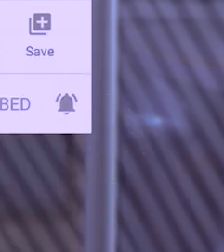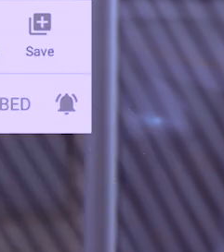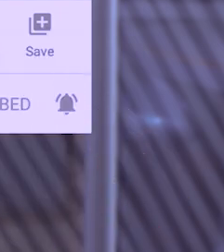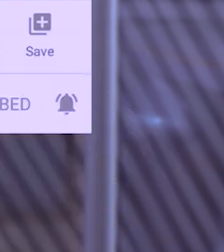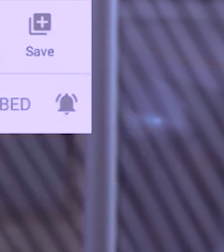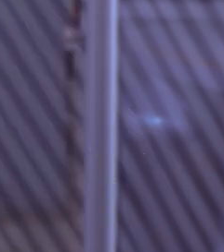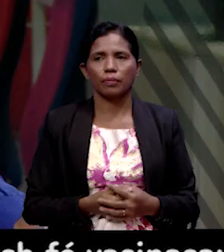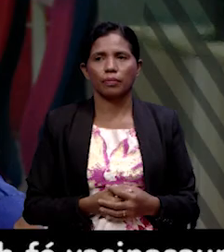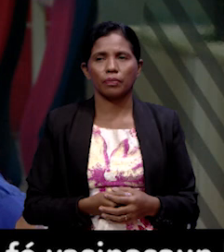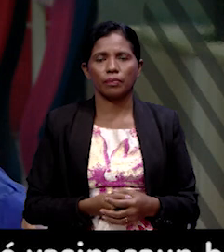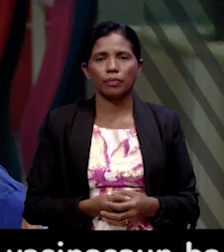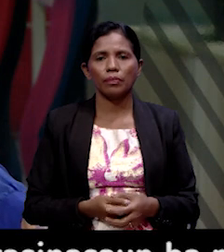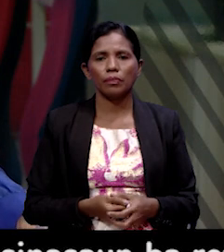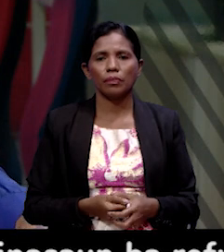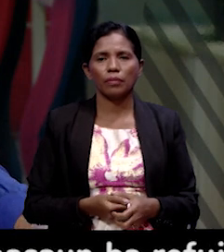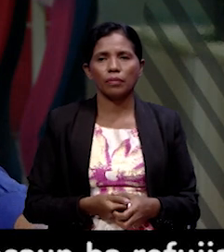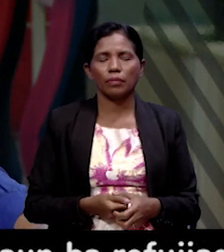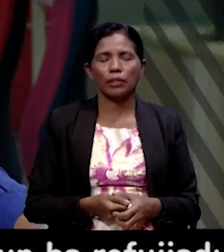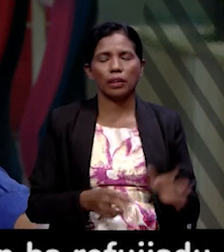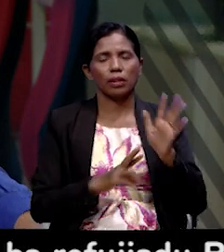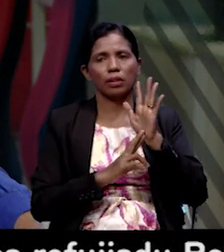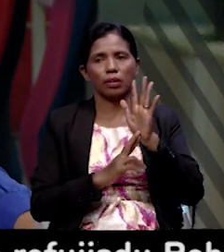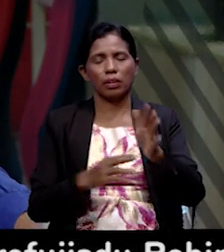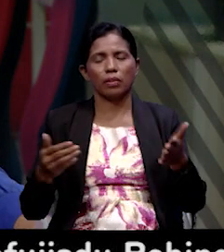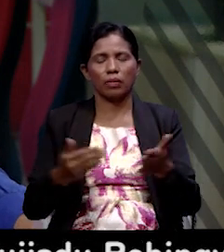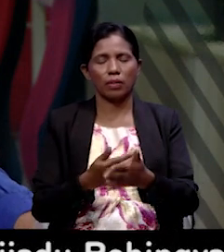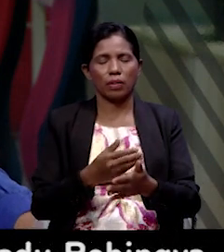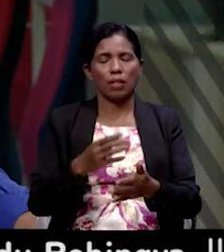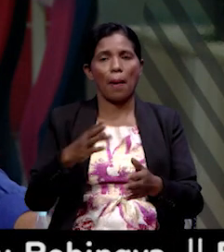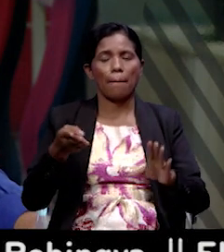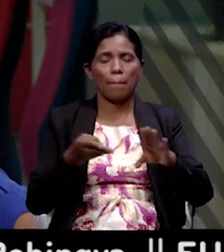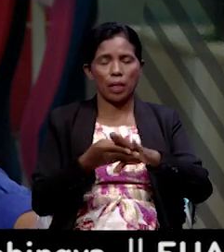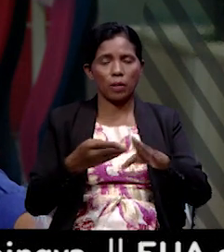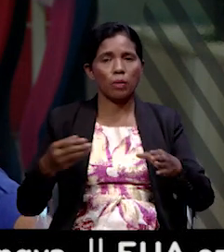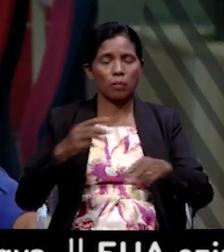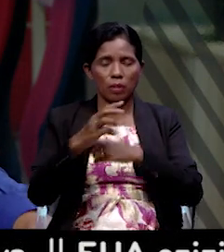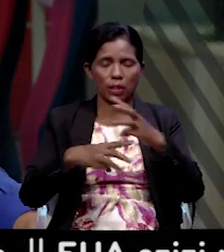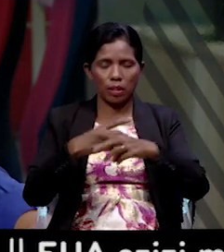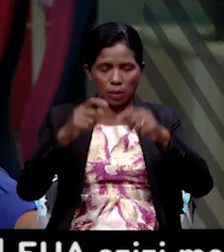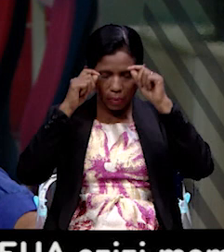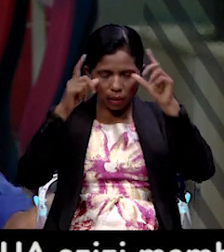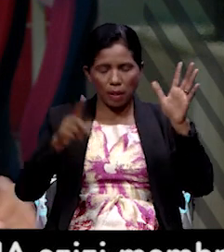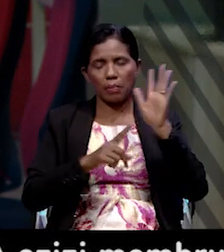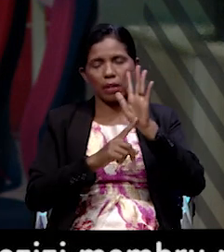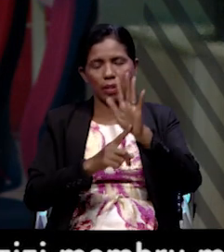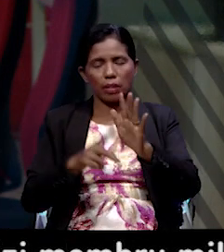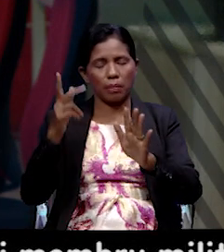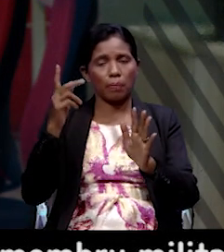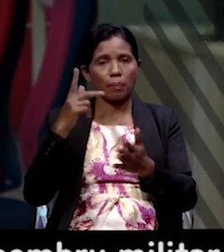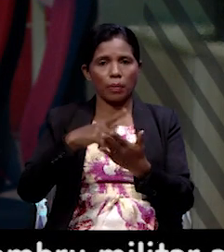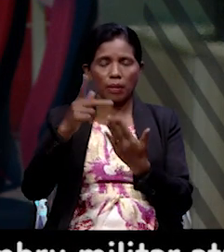more information. Representante FOM, Banco Mundial de Timor-Leste, apresenta programa para o primeiro-ministro Taur Matan